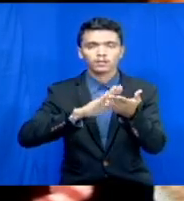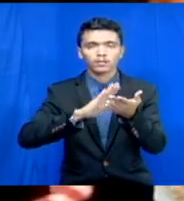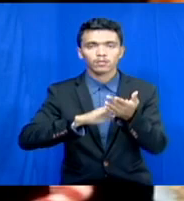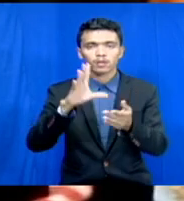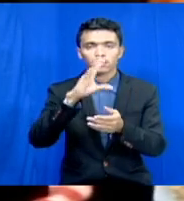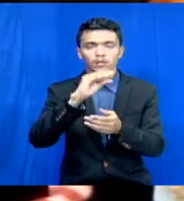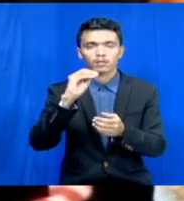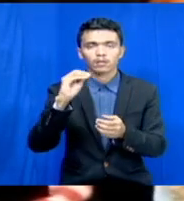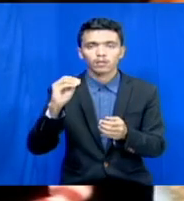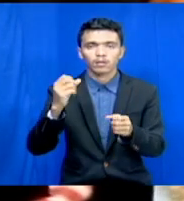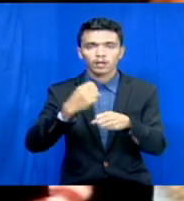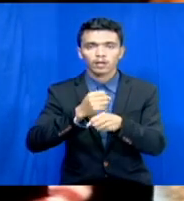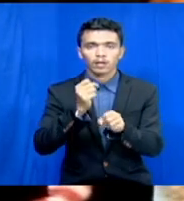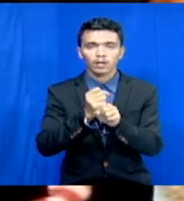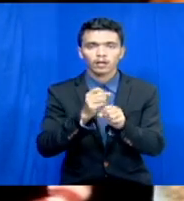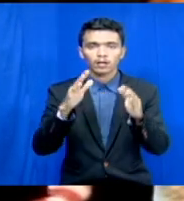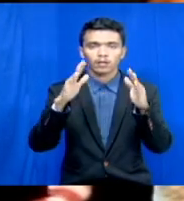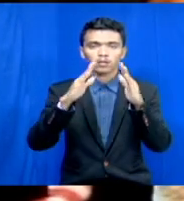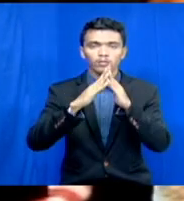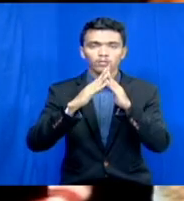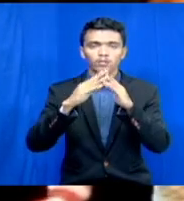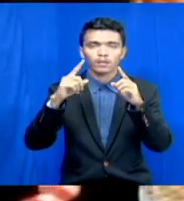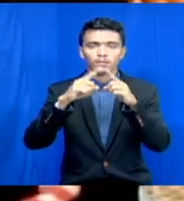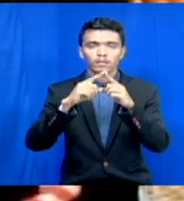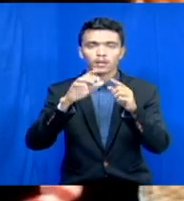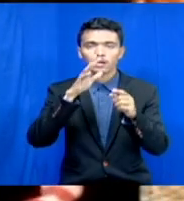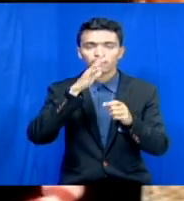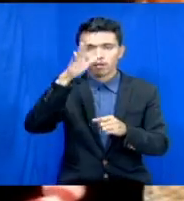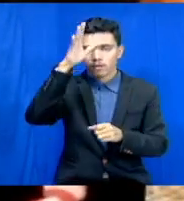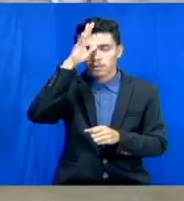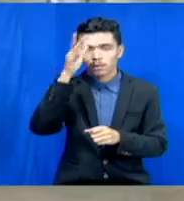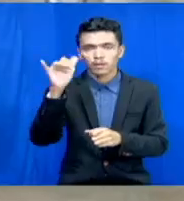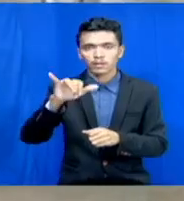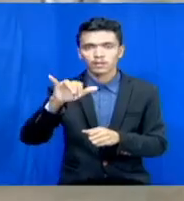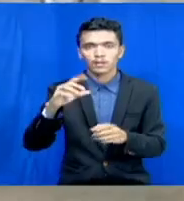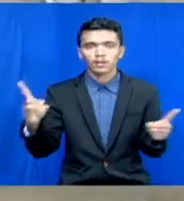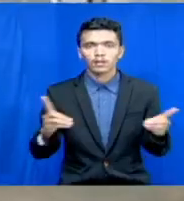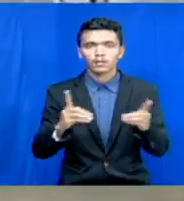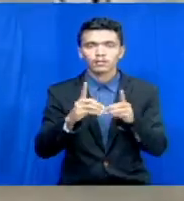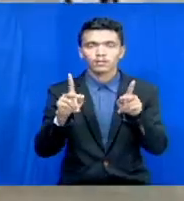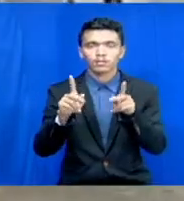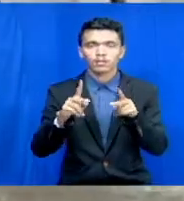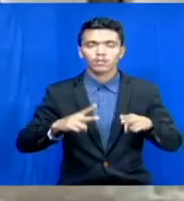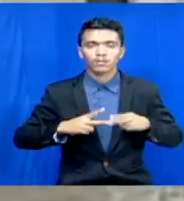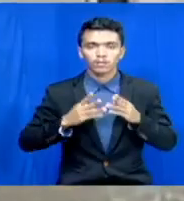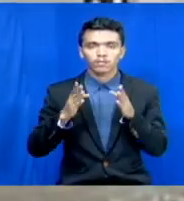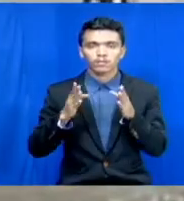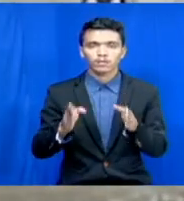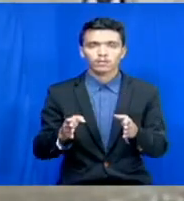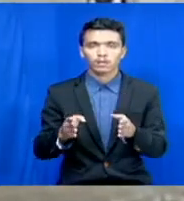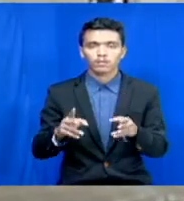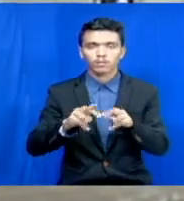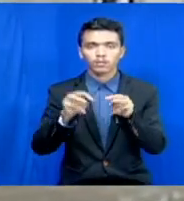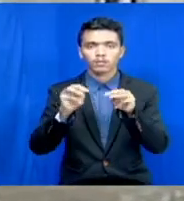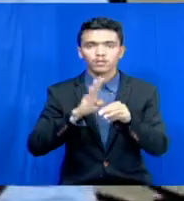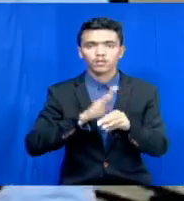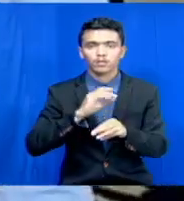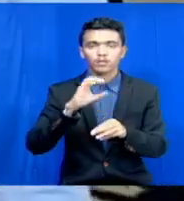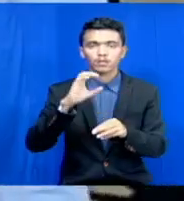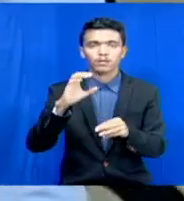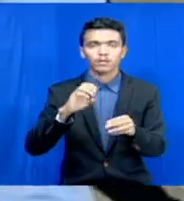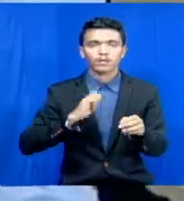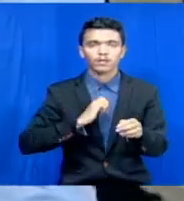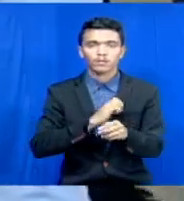no halo maba perik no katasere foi na surmal ho combatentes libertação nacional município Baucau